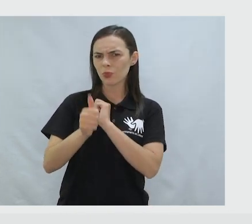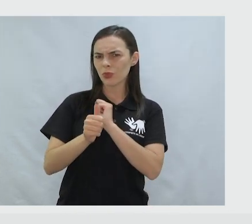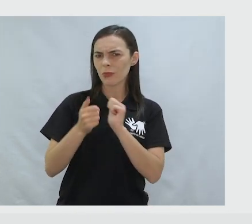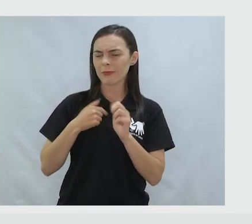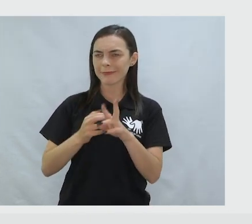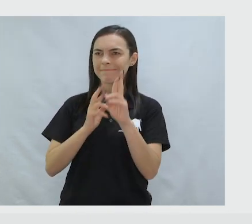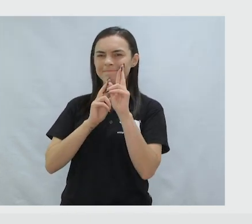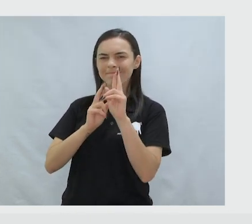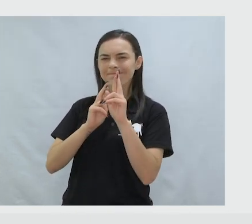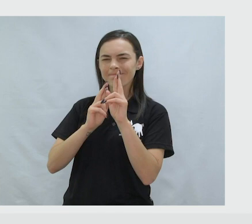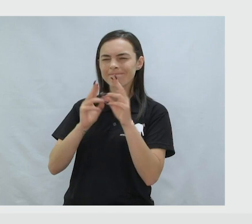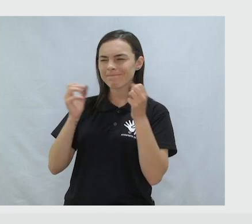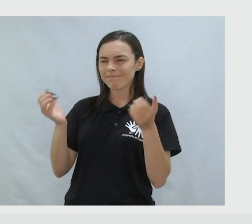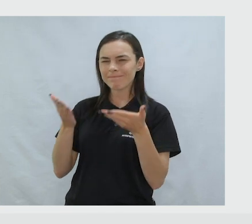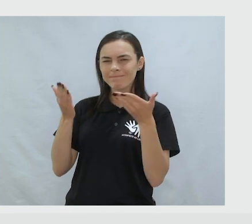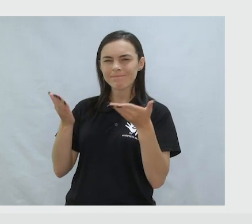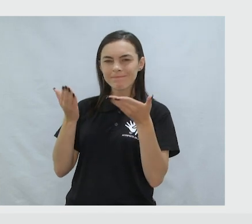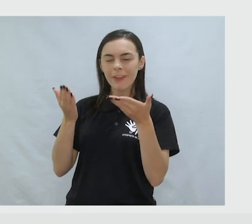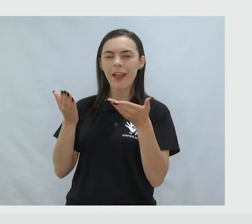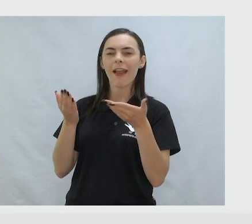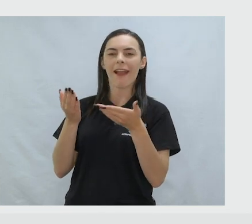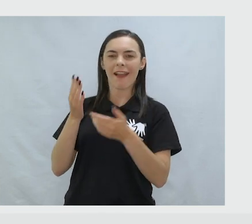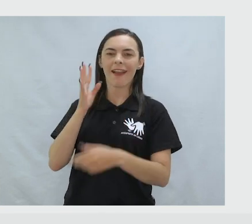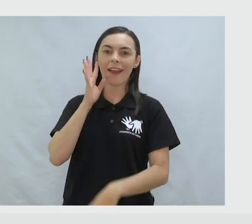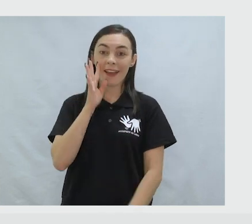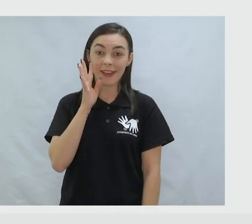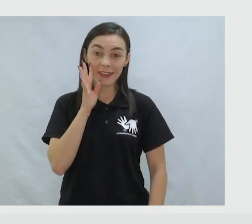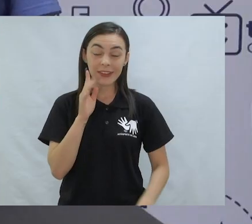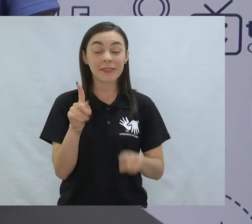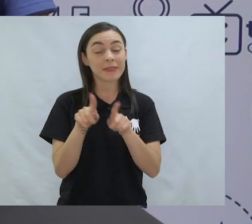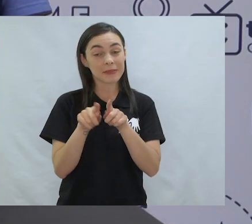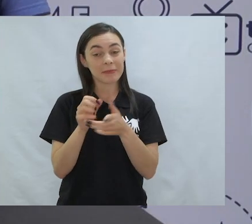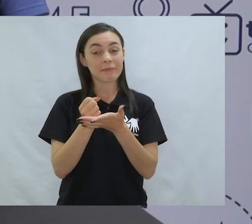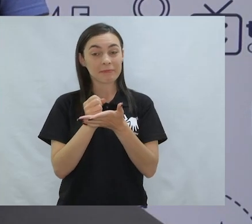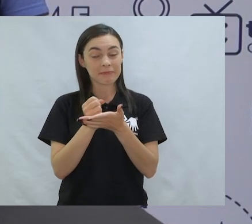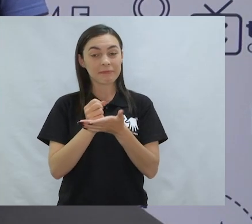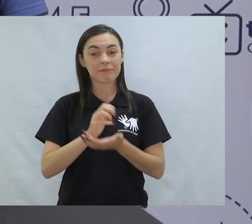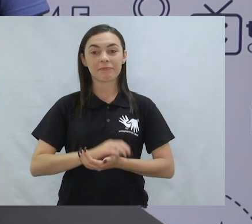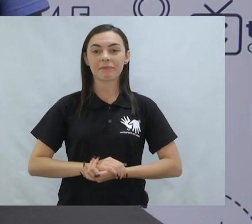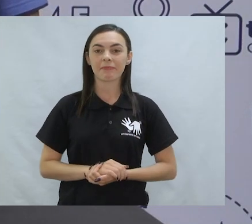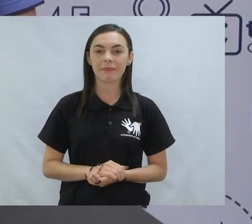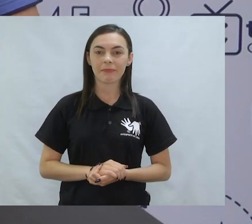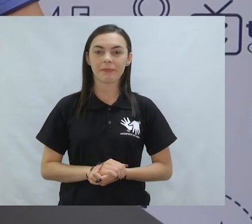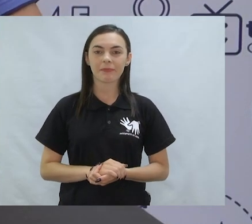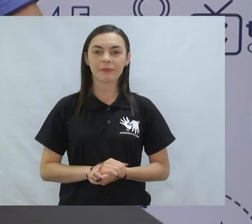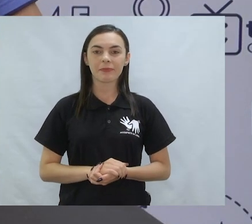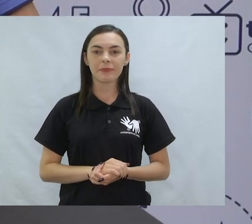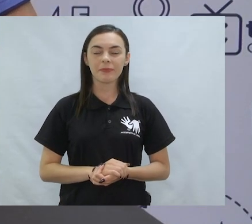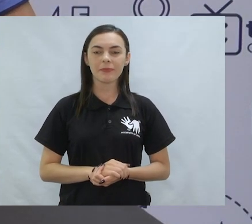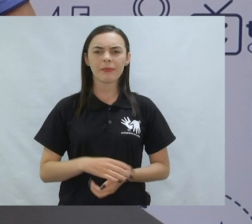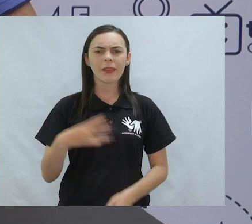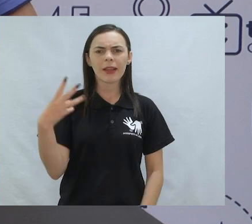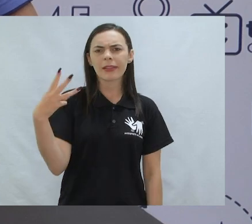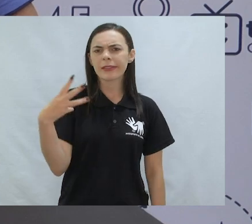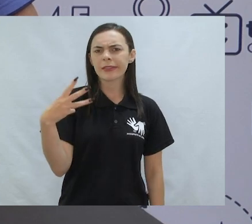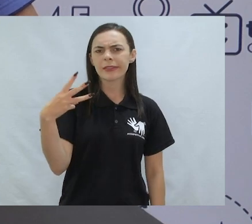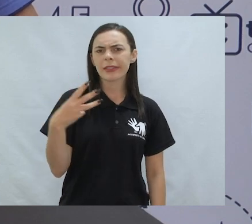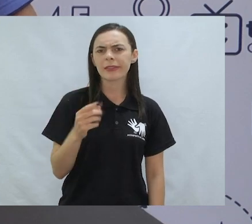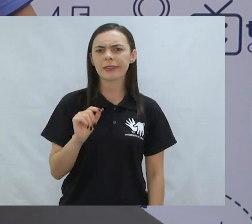jogo de futebol? Isso também é legal, né? E é um jogo. Olha lá, tem